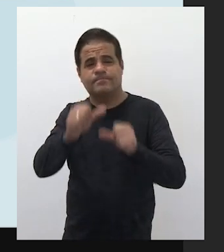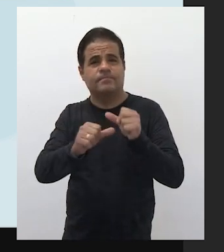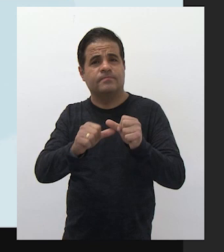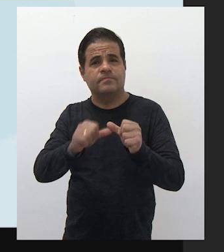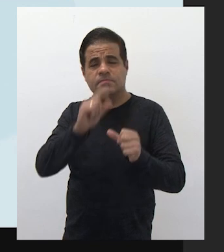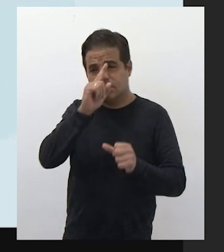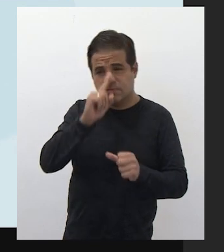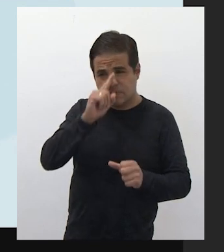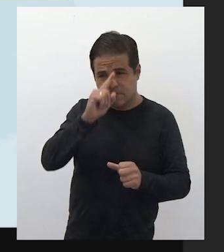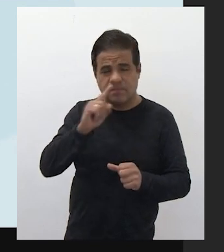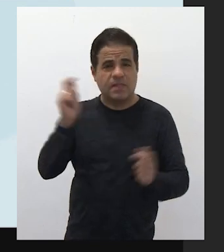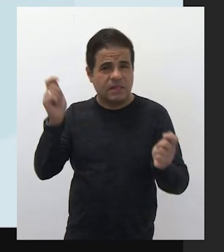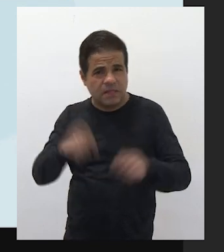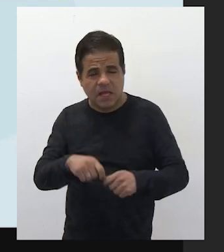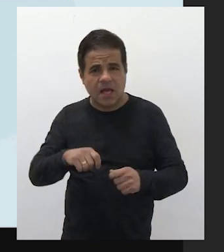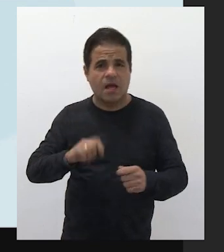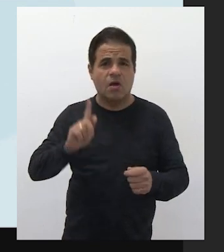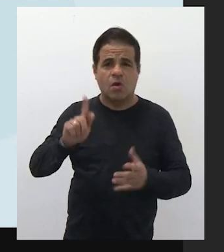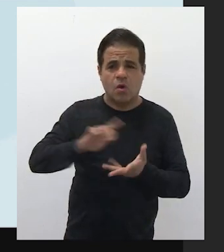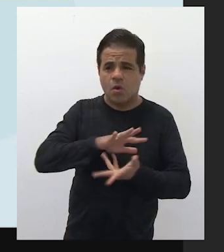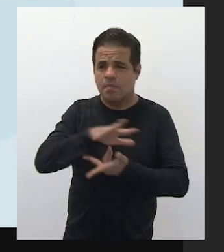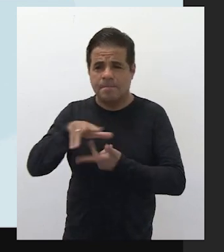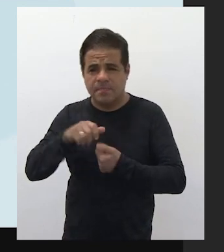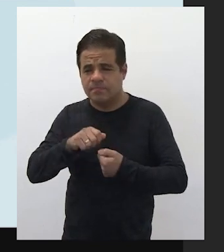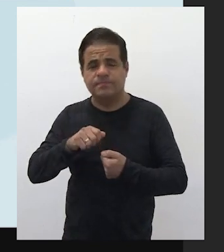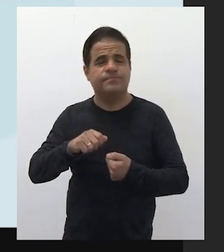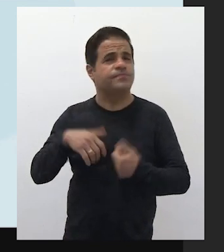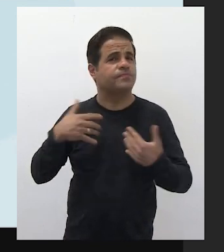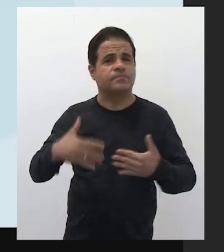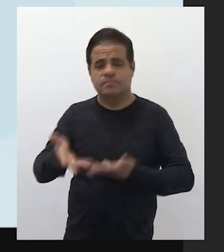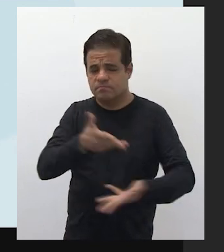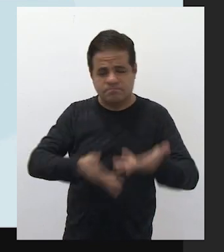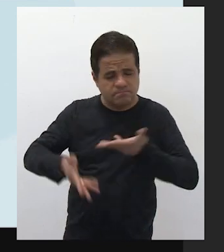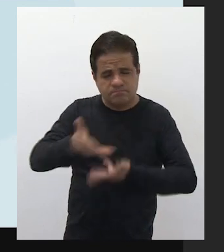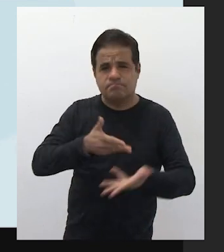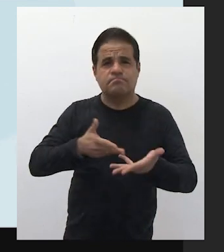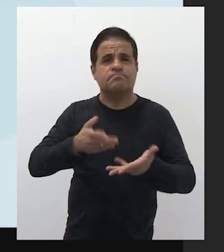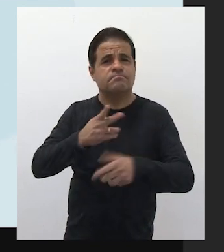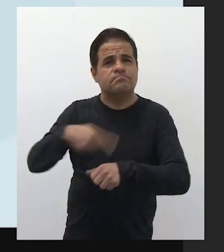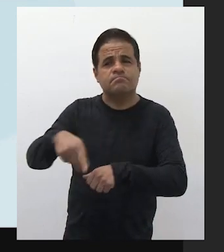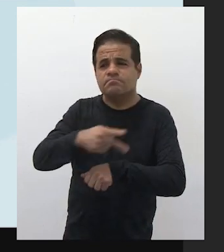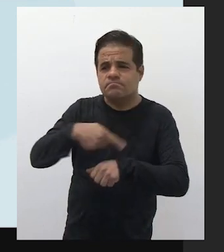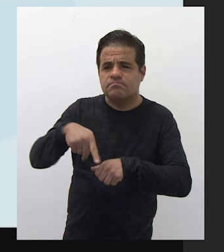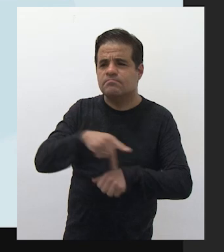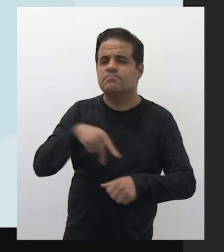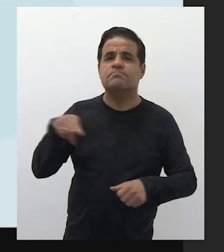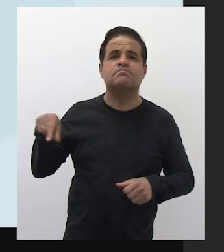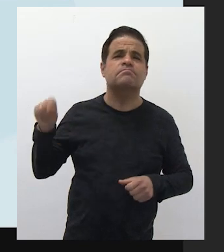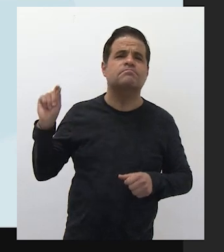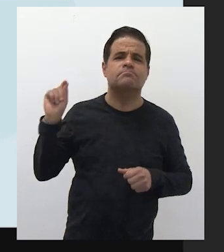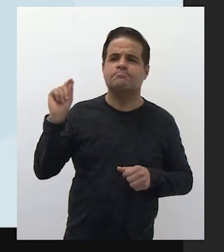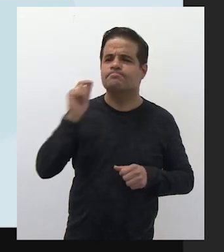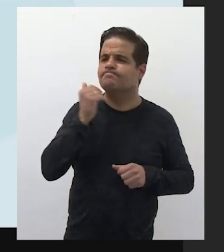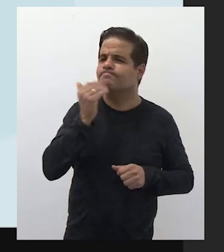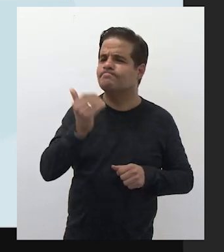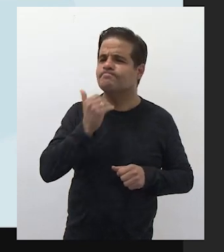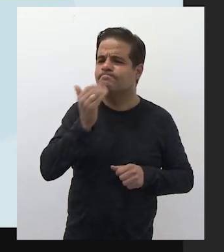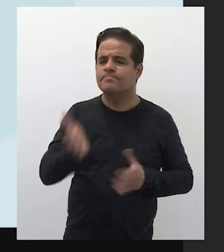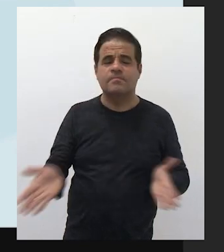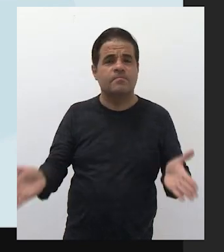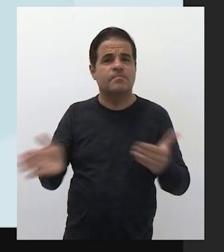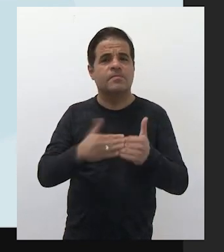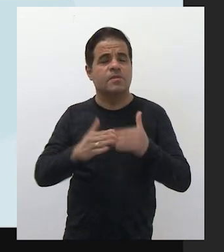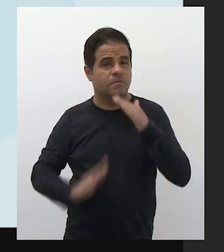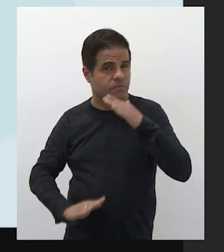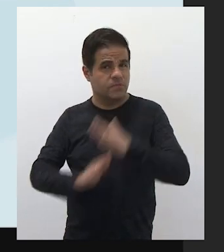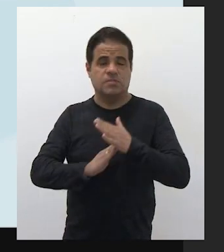arriscaria dizer, de globalização, de relações entre as nações. Não dá para fechar as